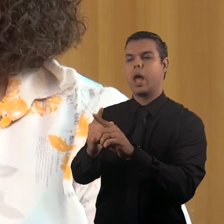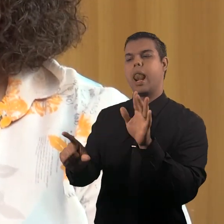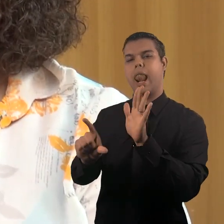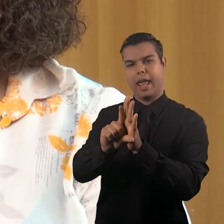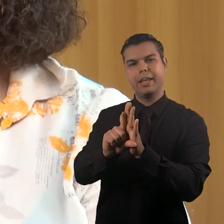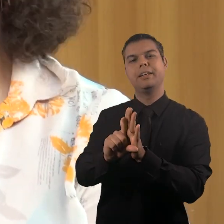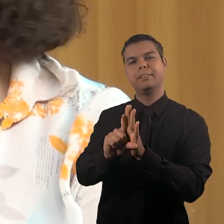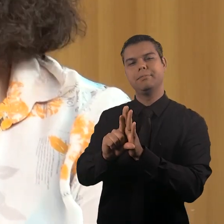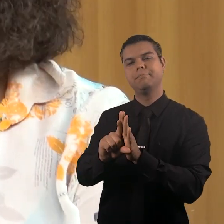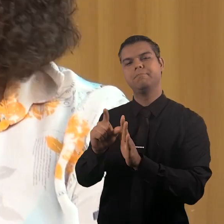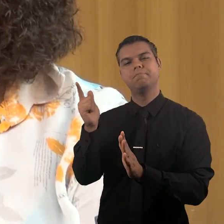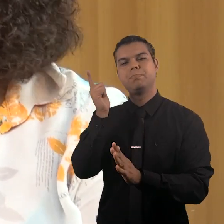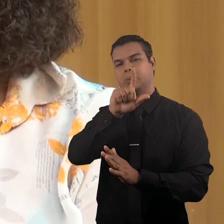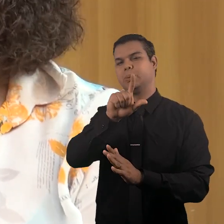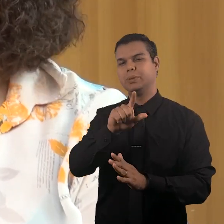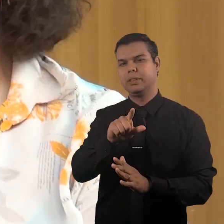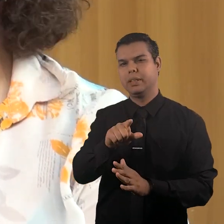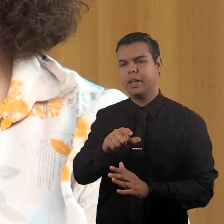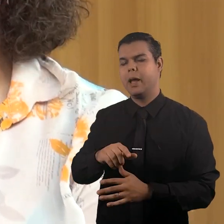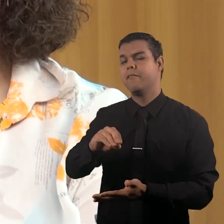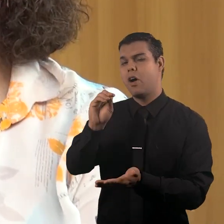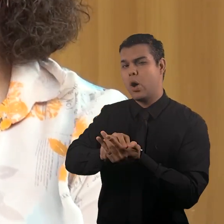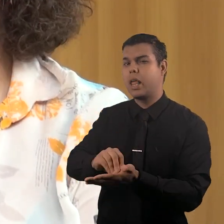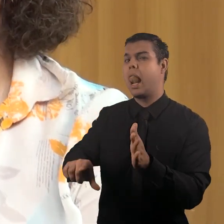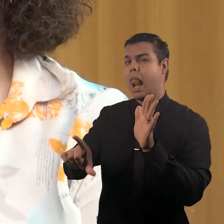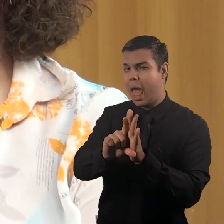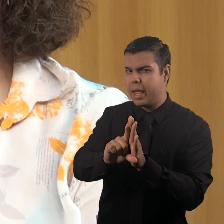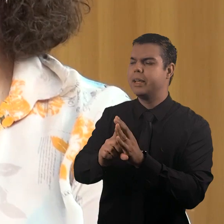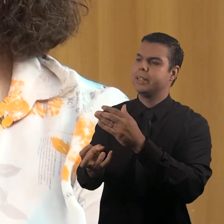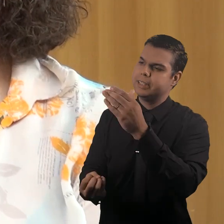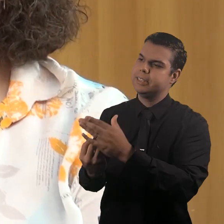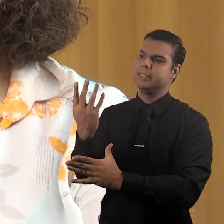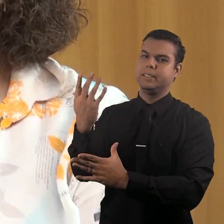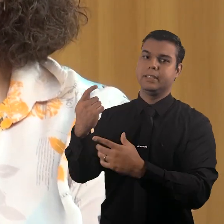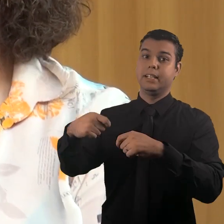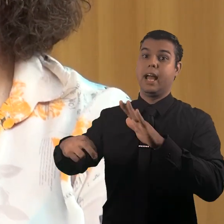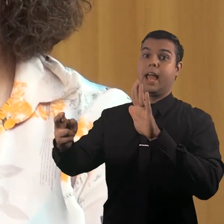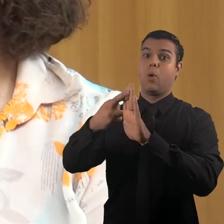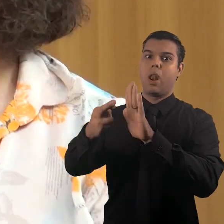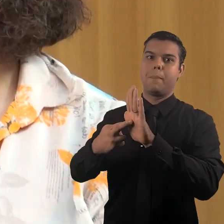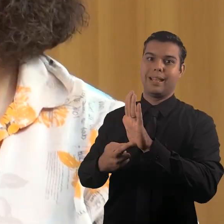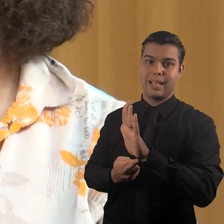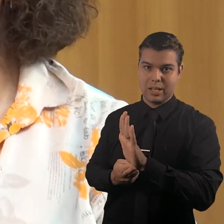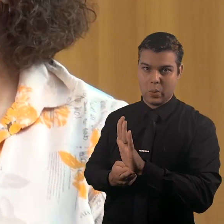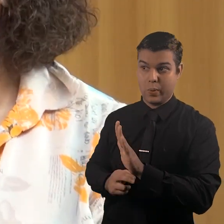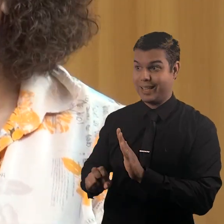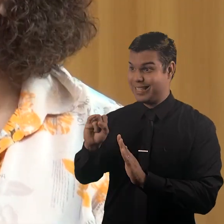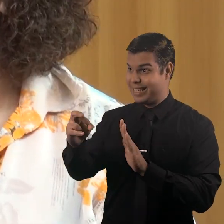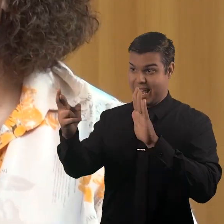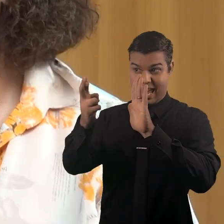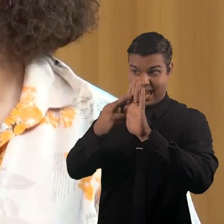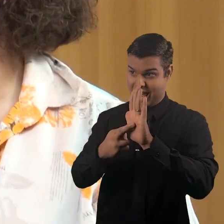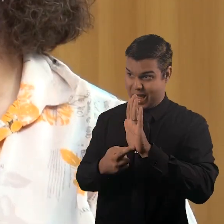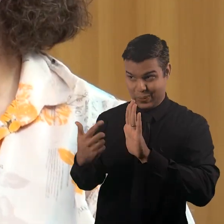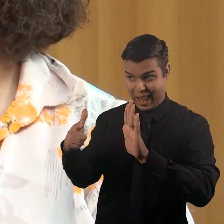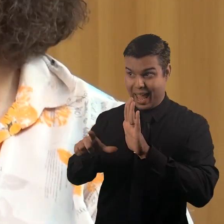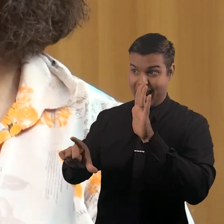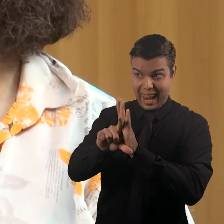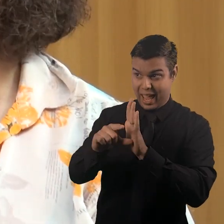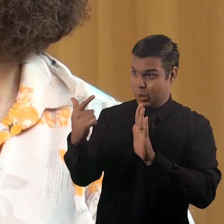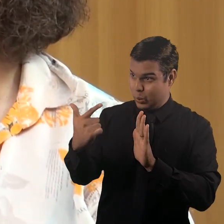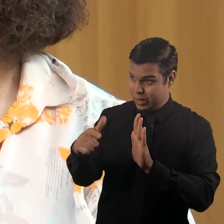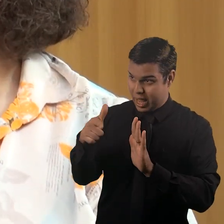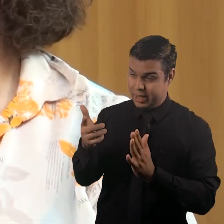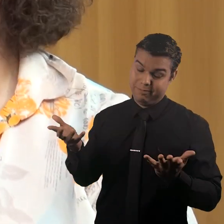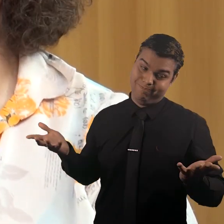à lei. Então, espera aí, está faltando uma lei, está faltando uma regulamentação. Não existe regulamentação. E onde você não tem lei, você tem